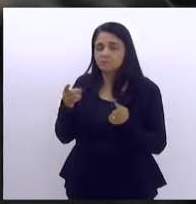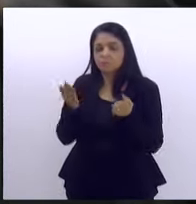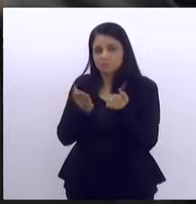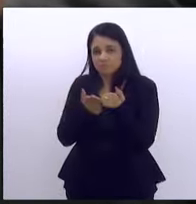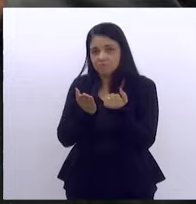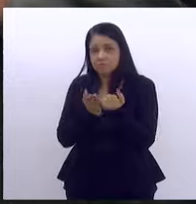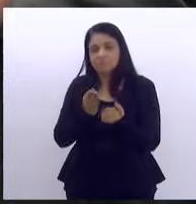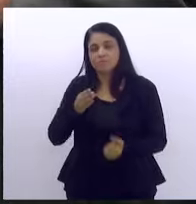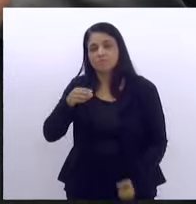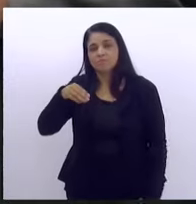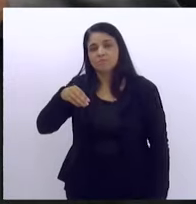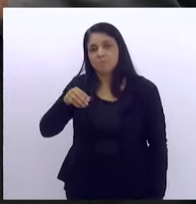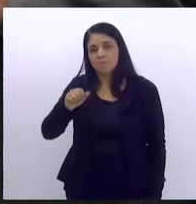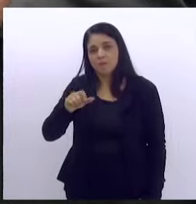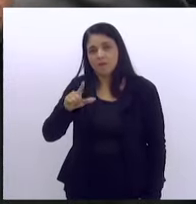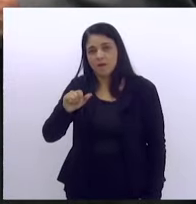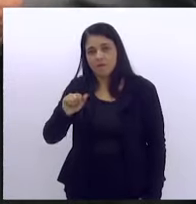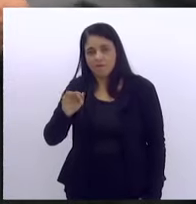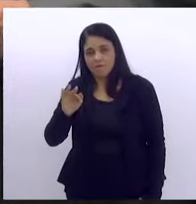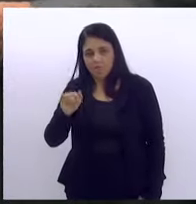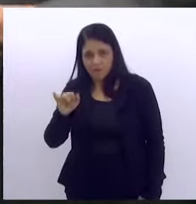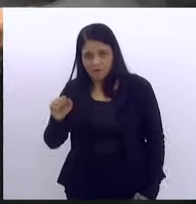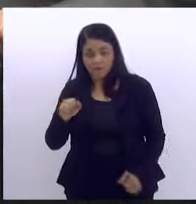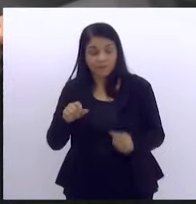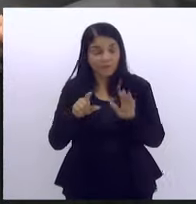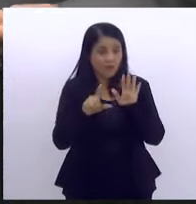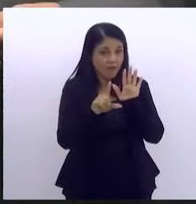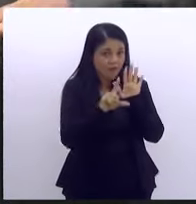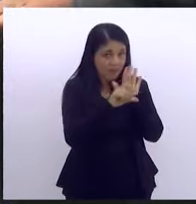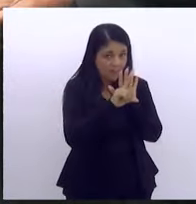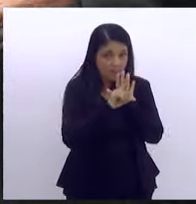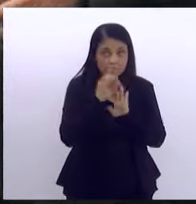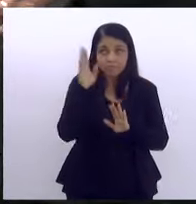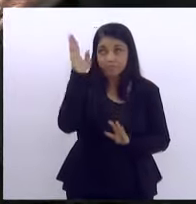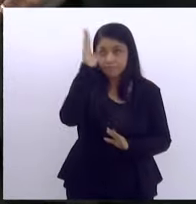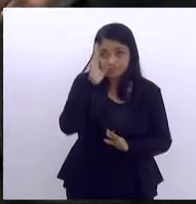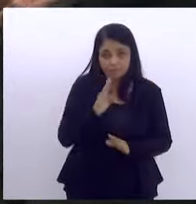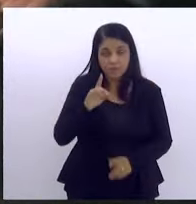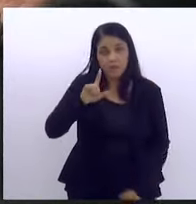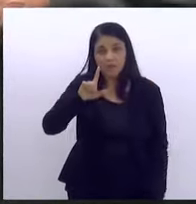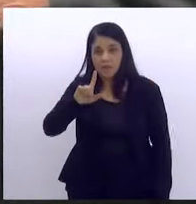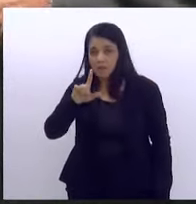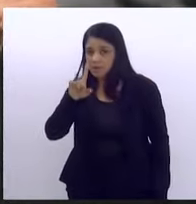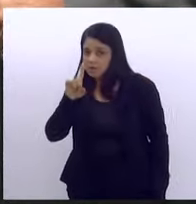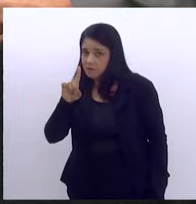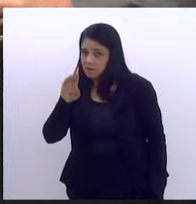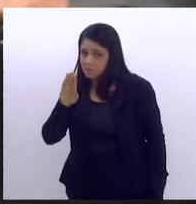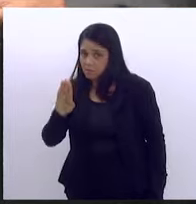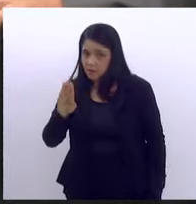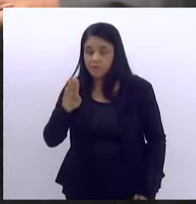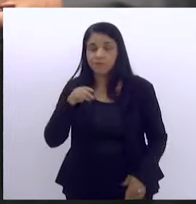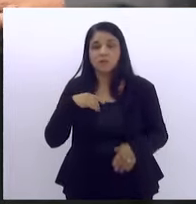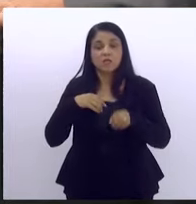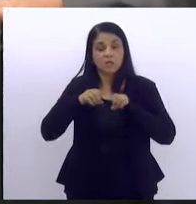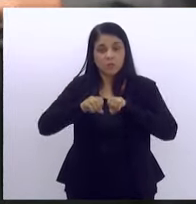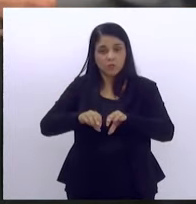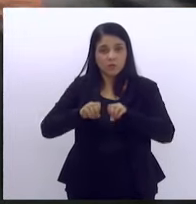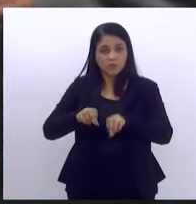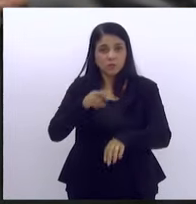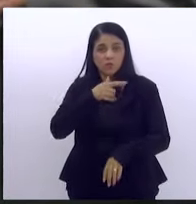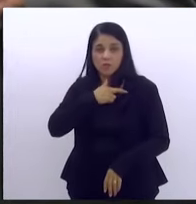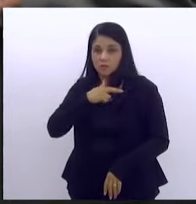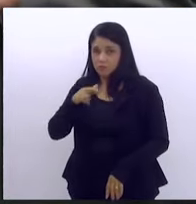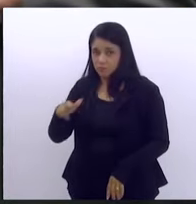deputado, a lei nacional, a LDB, diz que a educação religiosa ela é